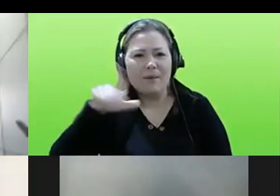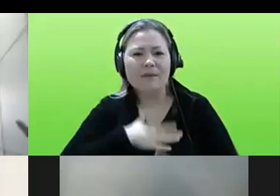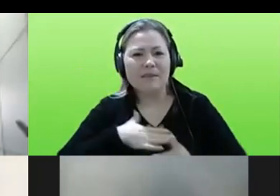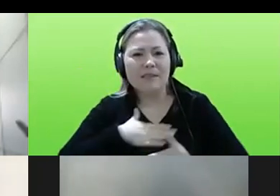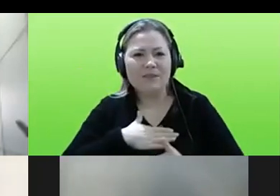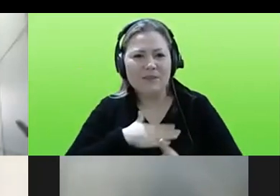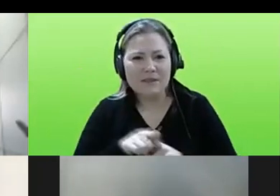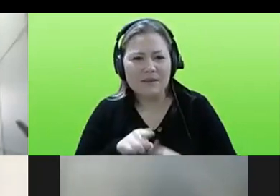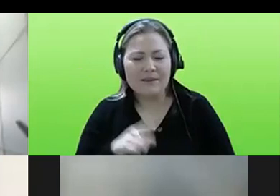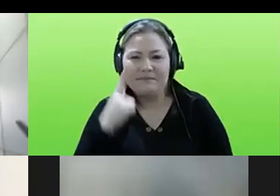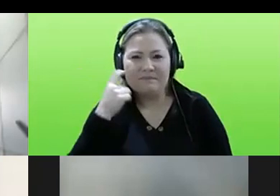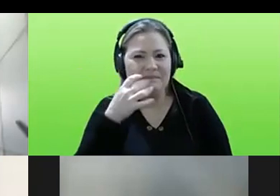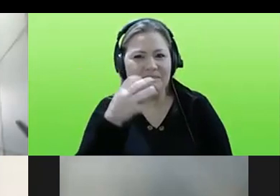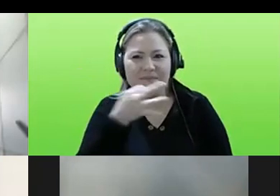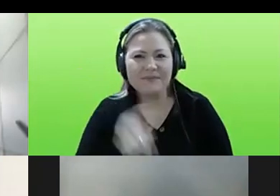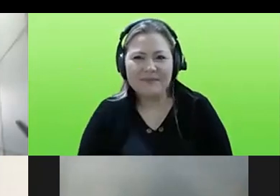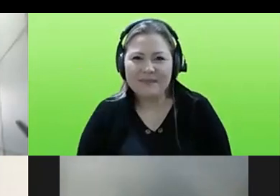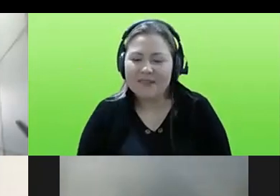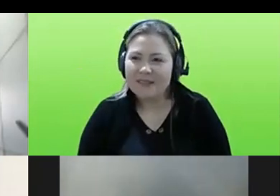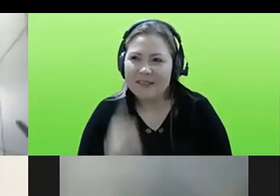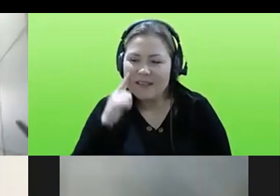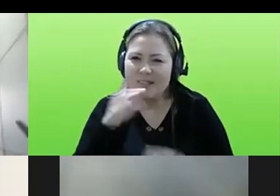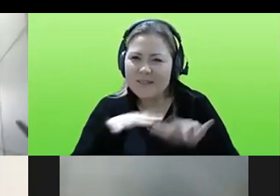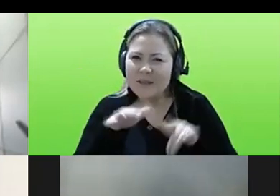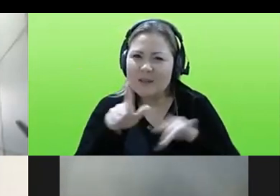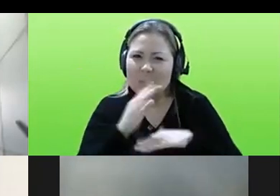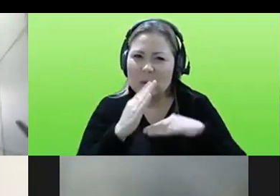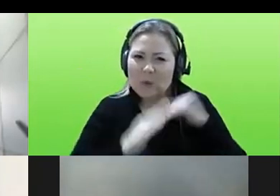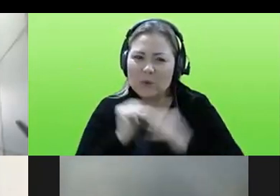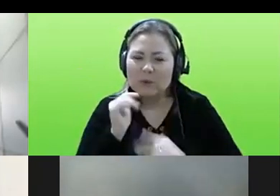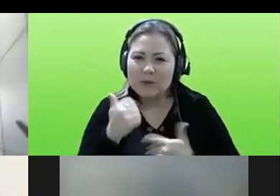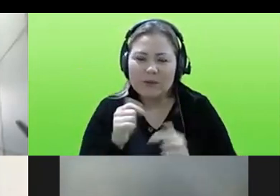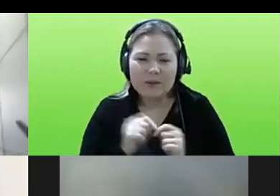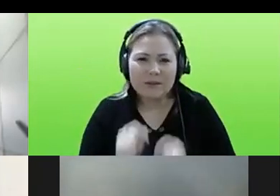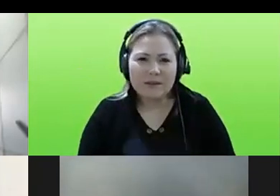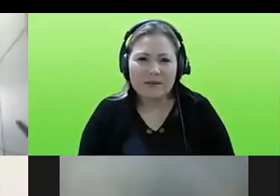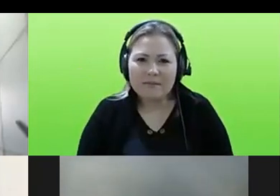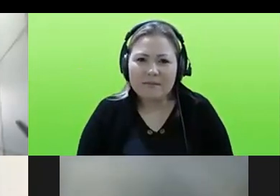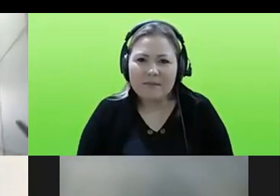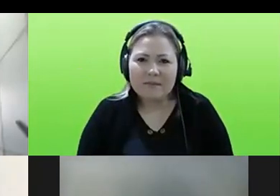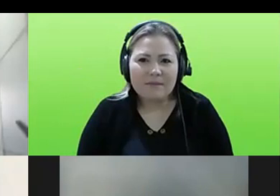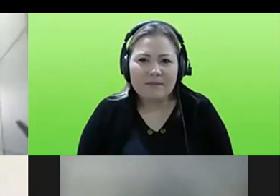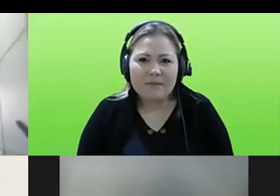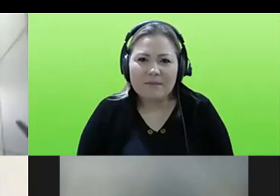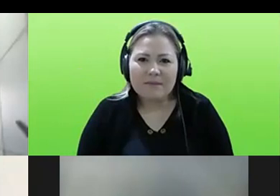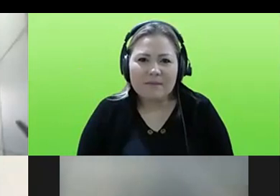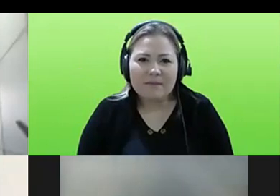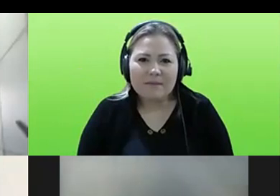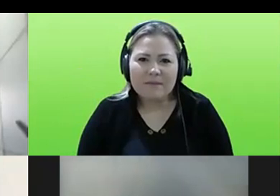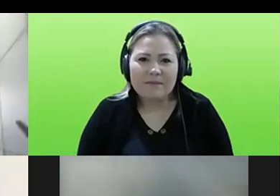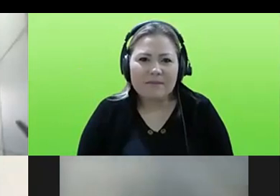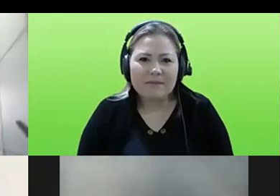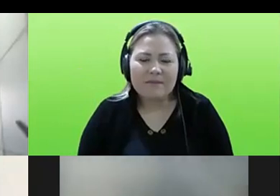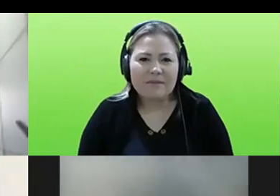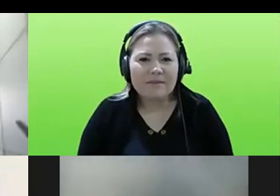em espaço de construção. Eu sou mestre de filosofia do programa de filosofia da